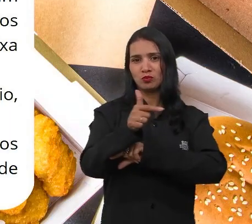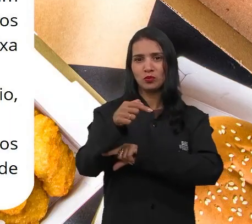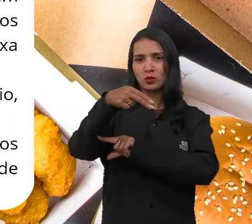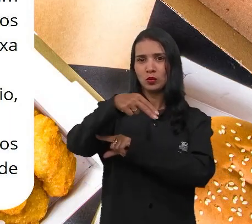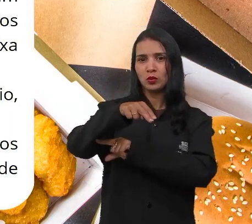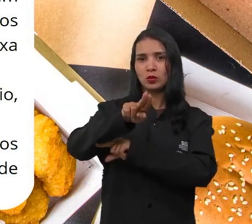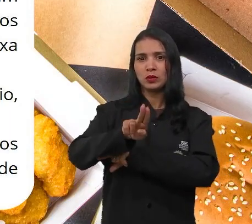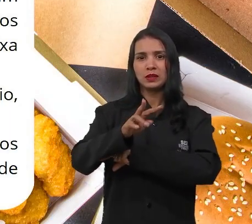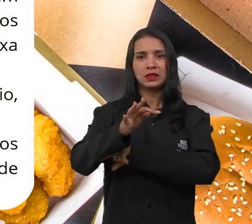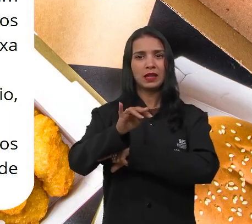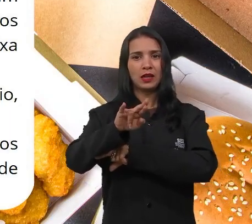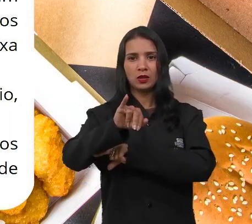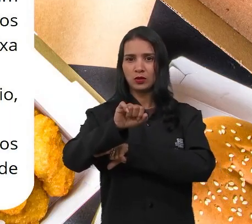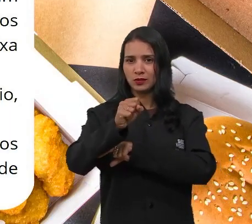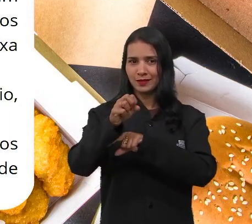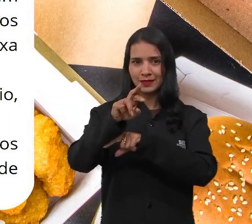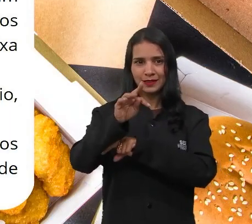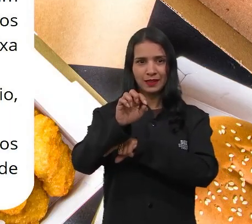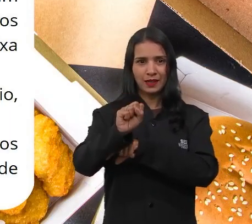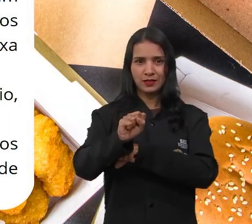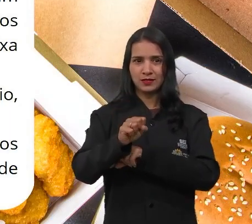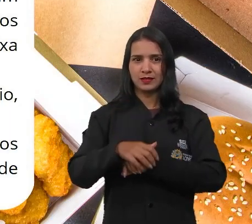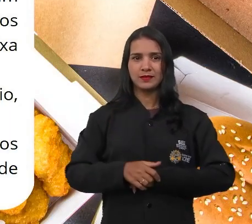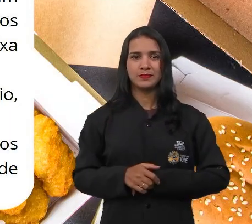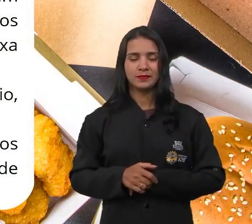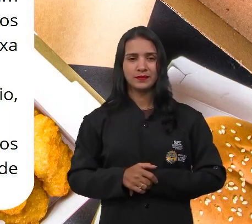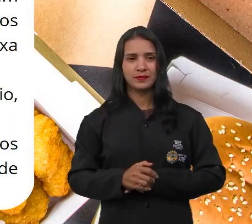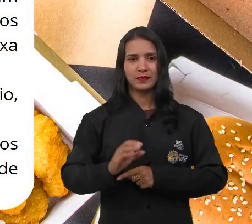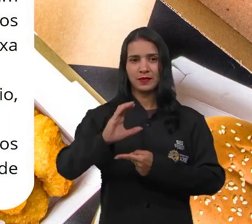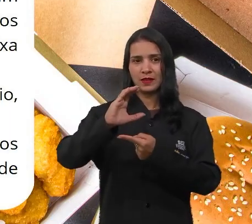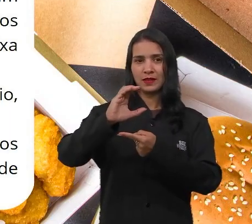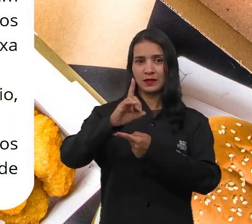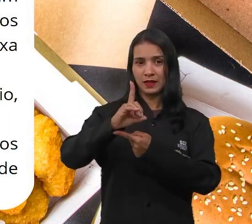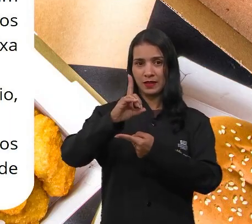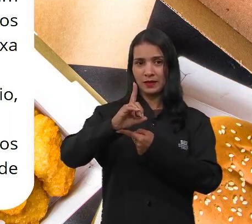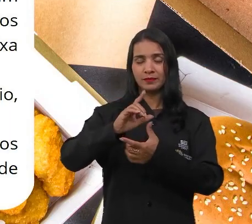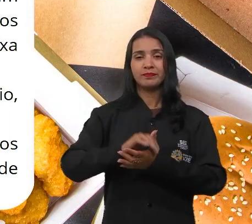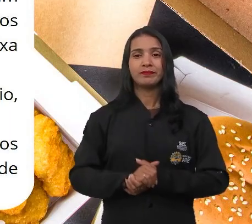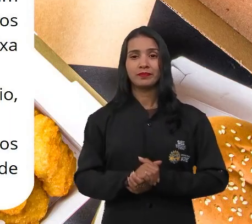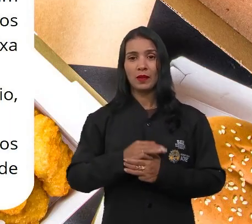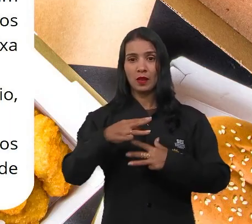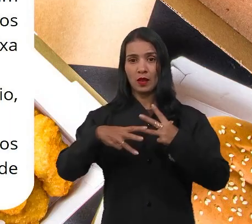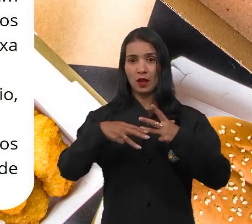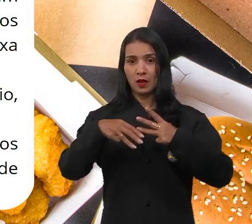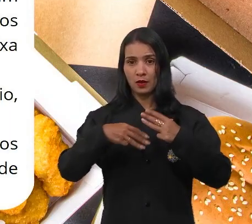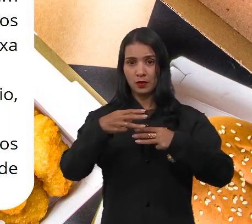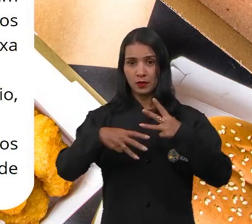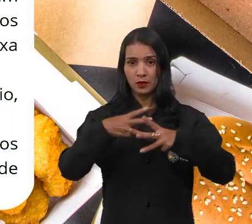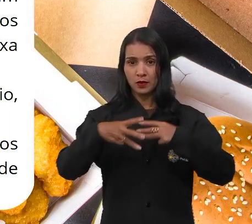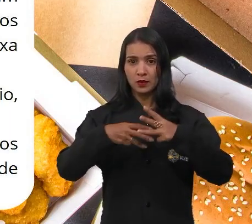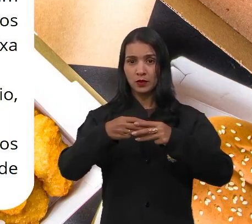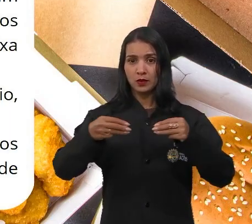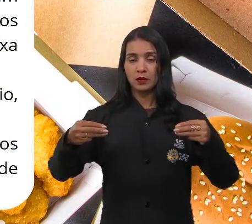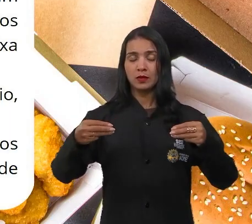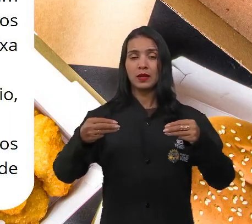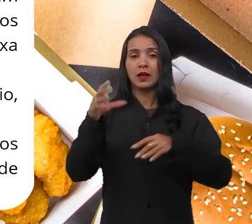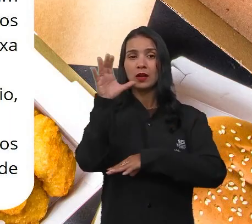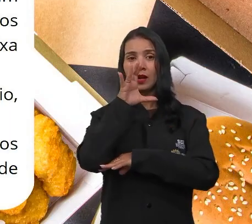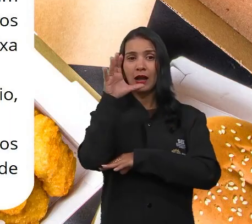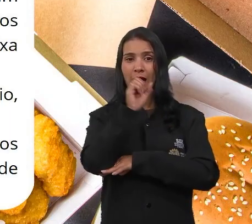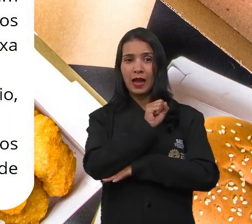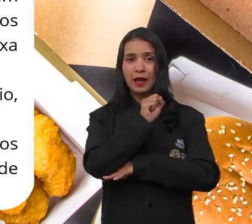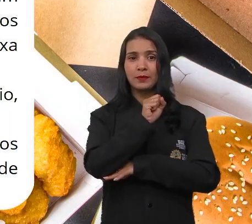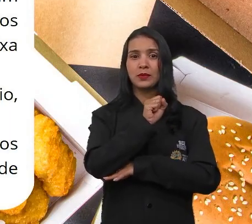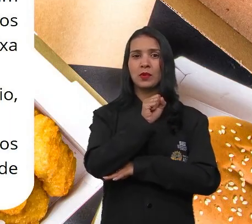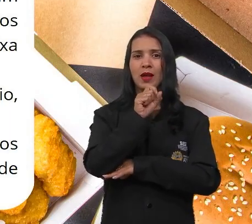tá promissora, hein? Vamos ver as demais. O macarrão instantâneo é uma opção equilibrada, pois contém o quê? Baixo sódio. Não,